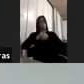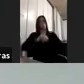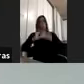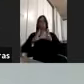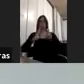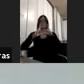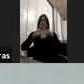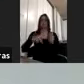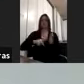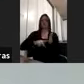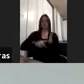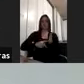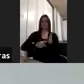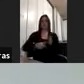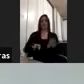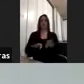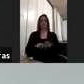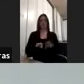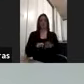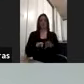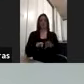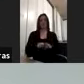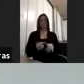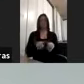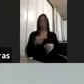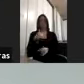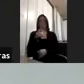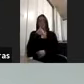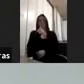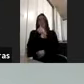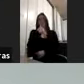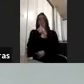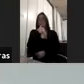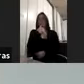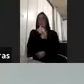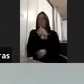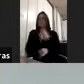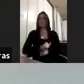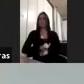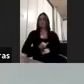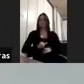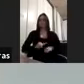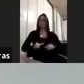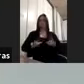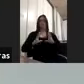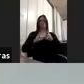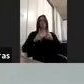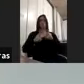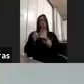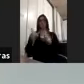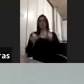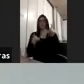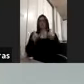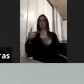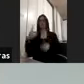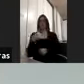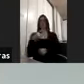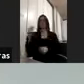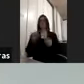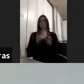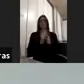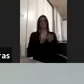mesmo tempo, lamentar profundamente as demissões que foram efetuadas pela Renault do